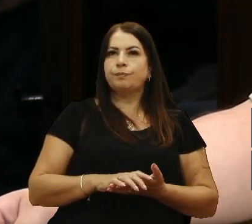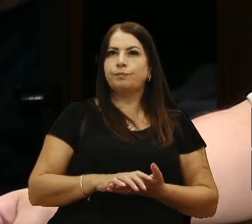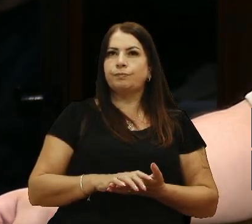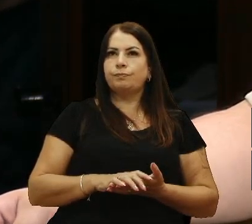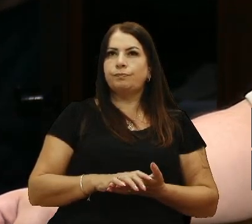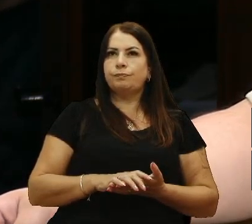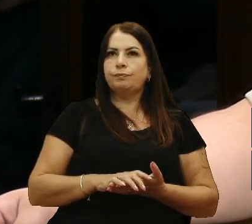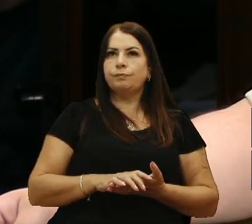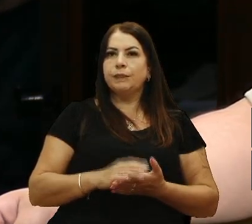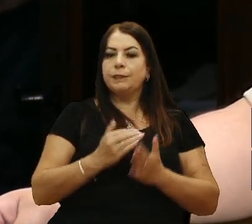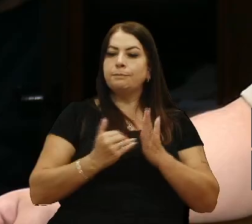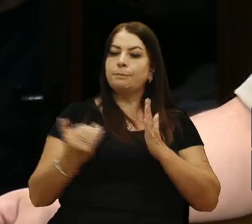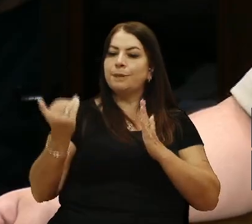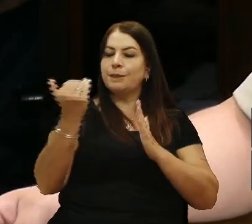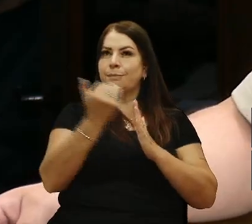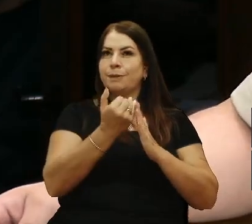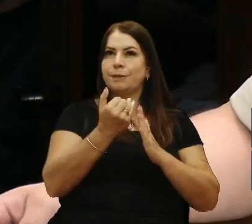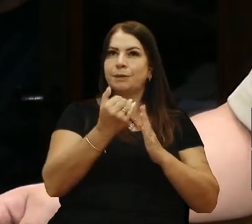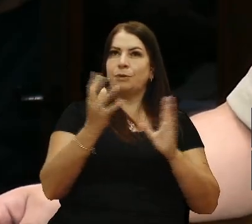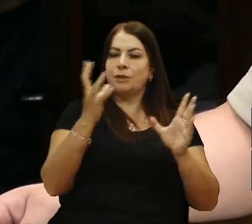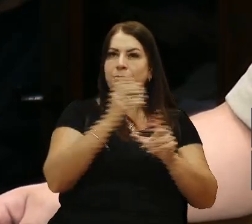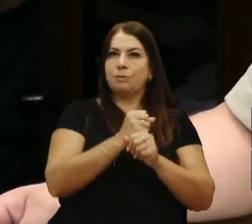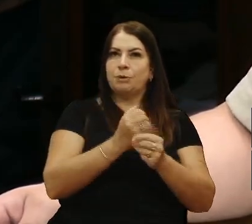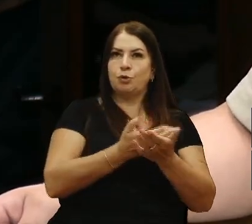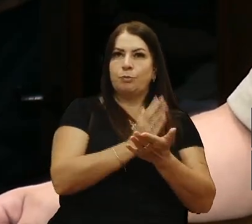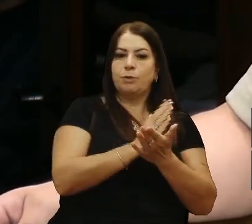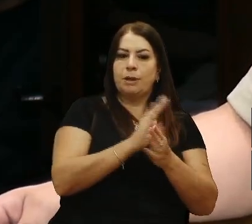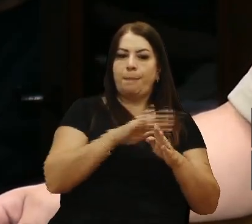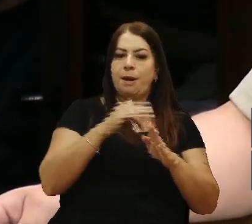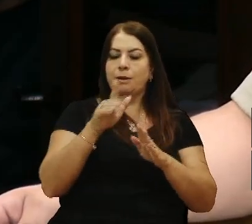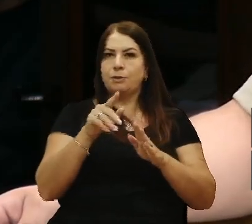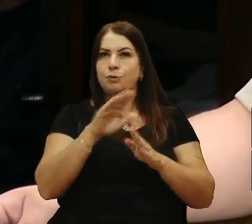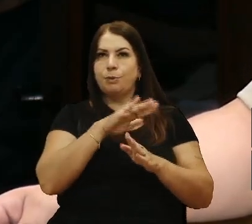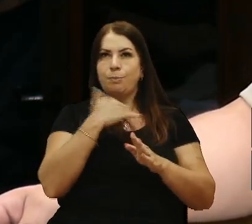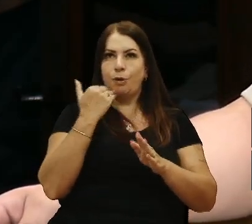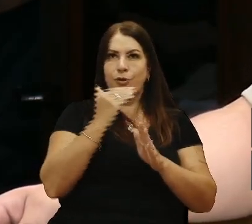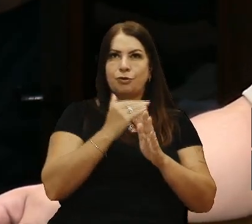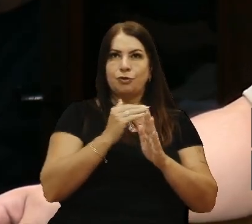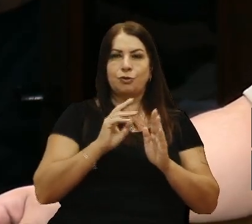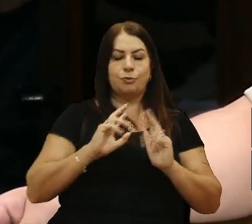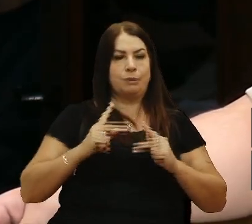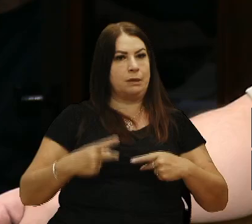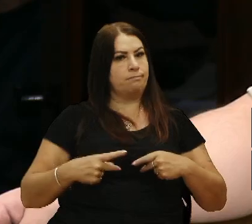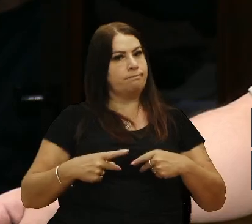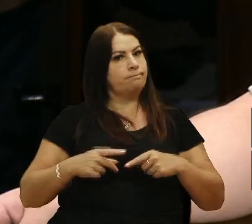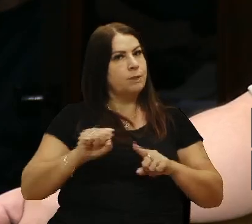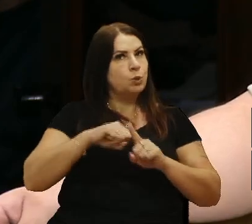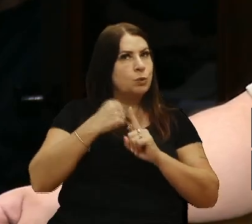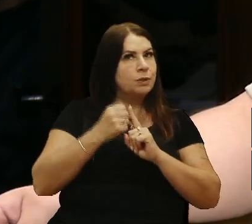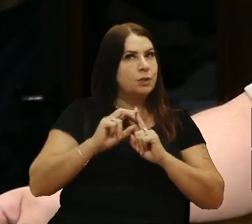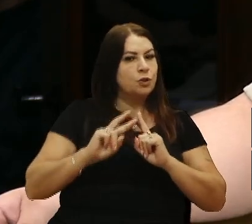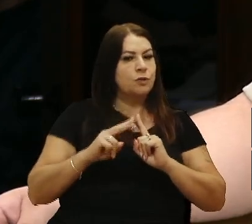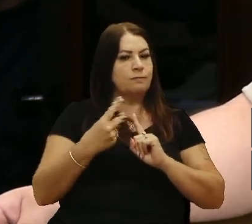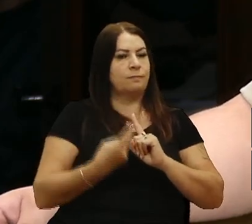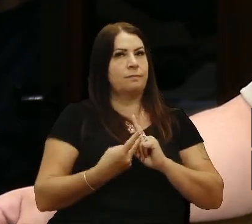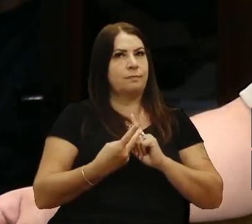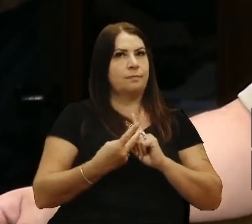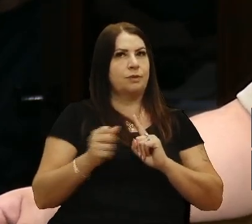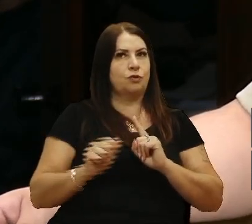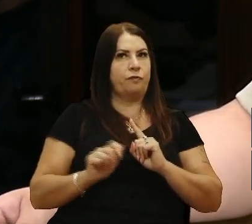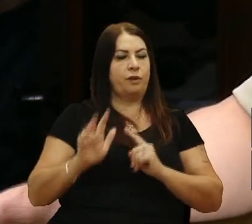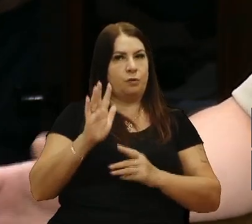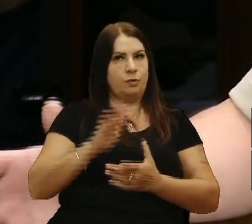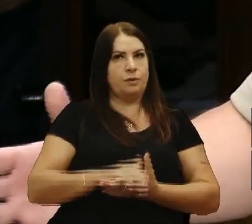pela vida animal, e a vida animal nos incomoda mais do que a vida humana, do que a morte da vida humana, então acho que a gente está vendo uma sociedade de inversão de